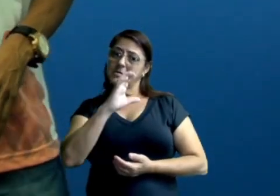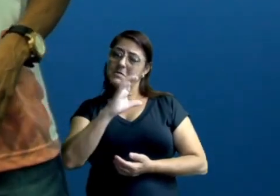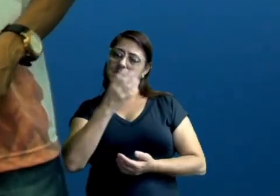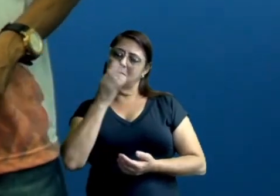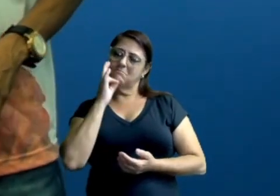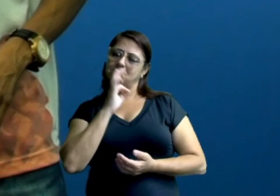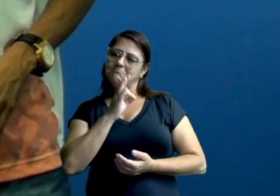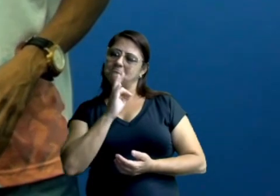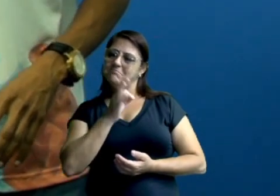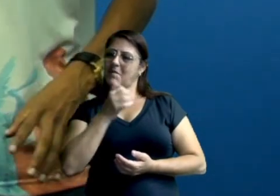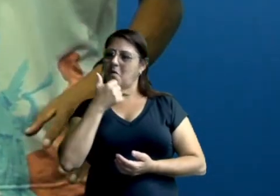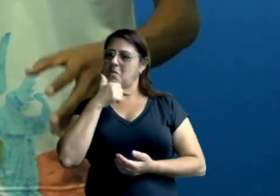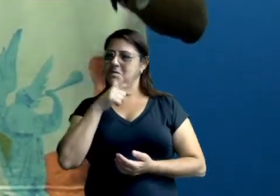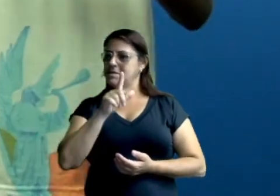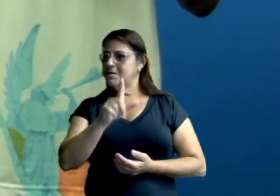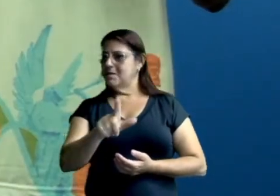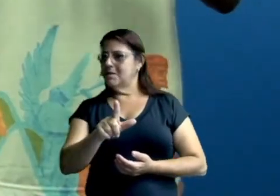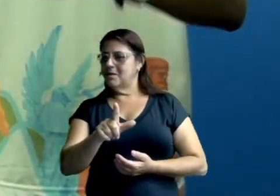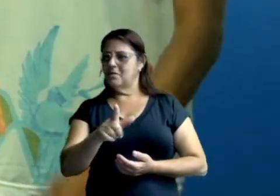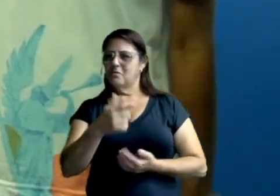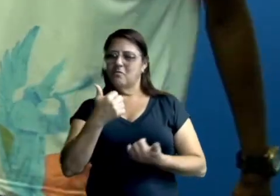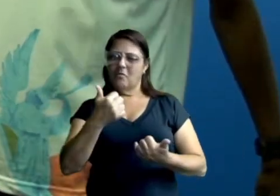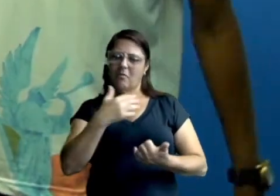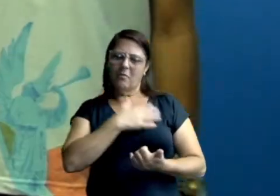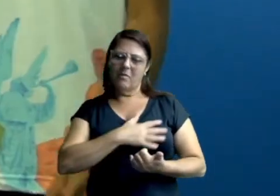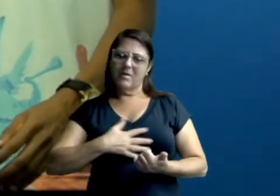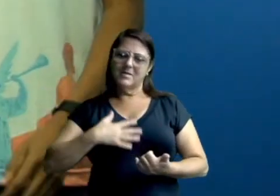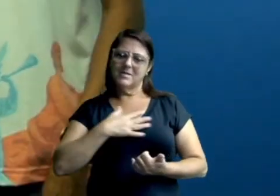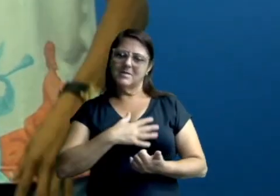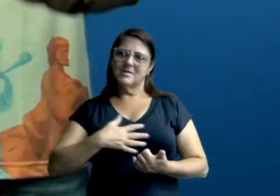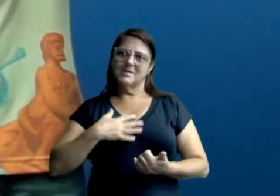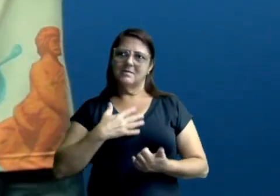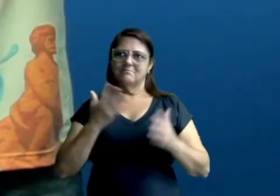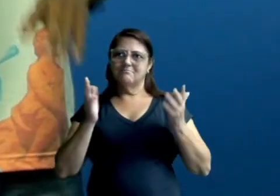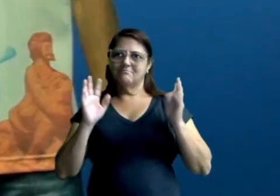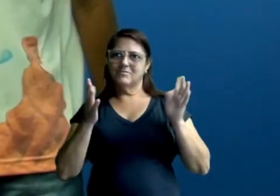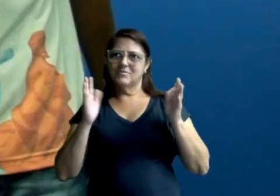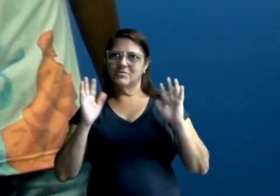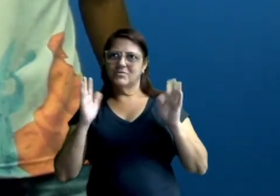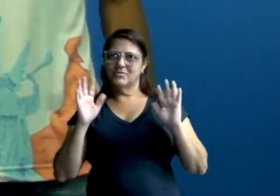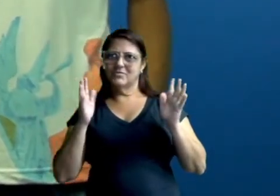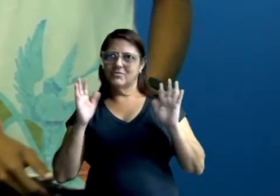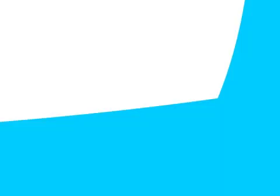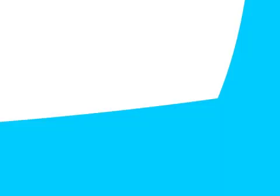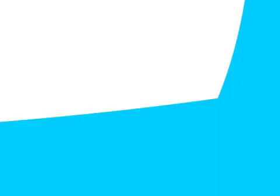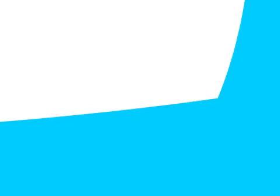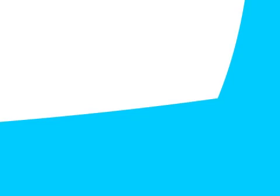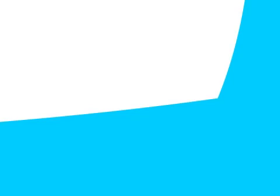Beleza? Tranquilo? Gente, um prazer e até a próxima. Tchau!